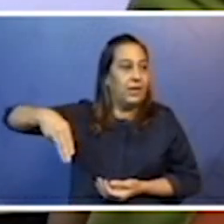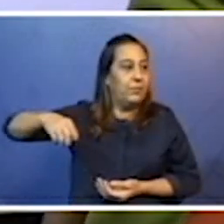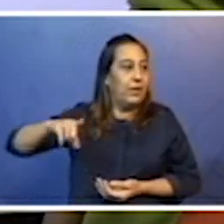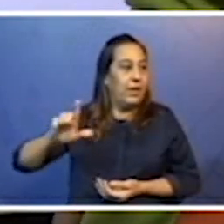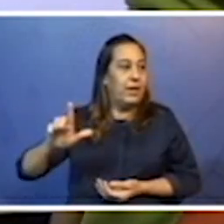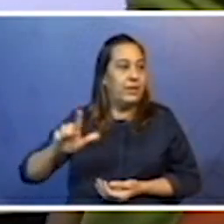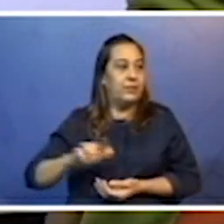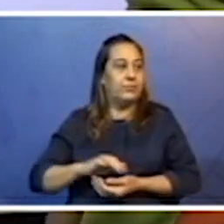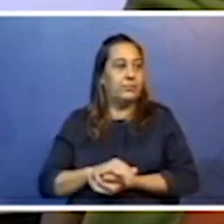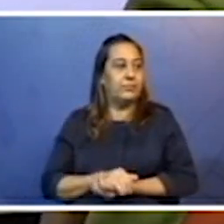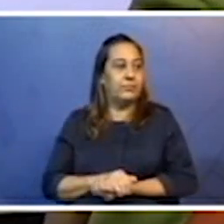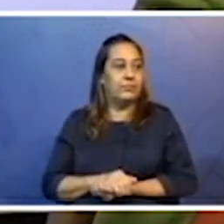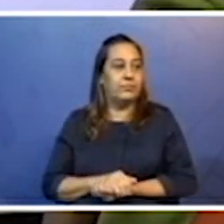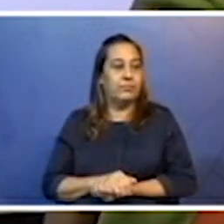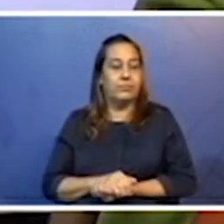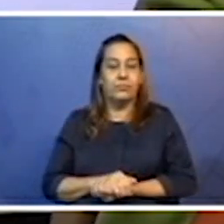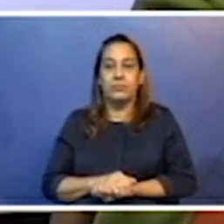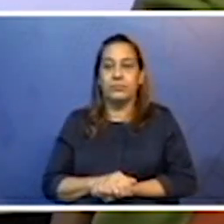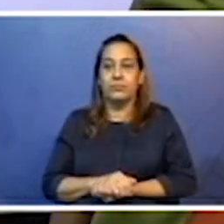200 ml.